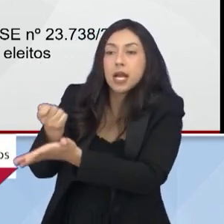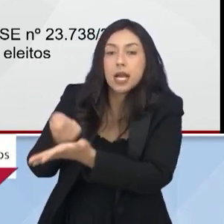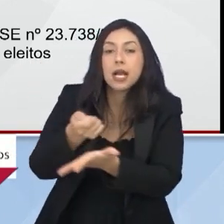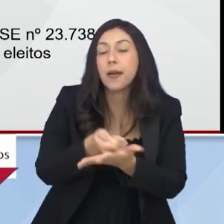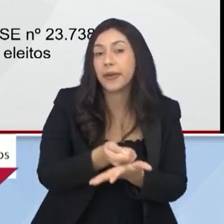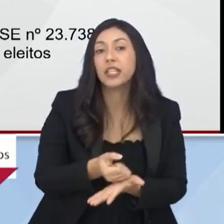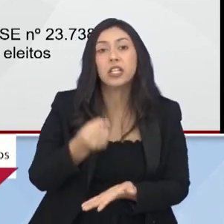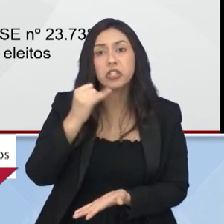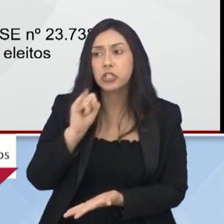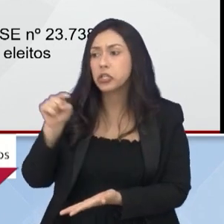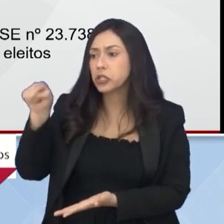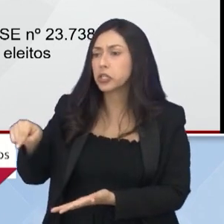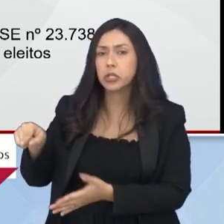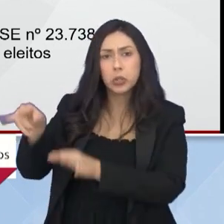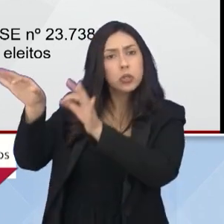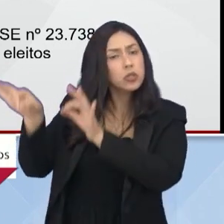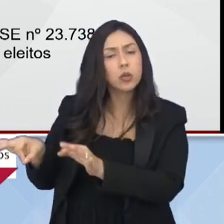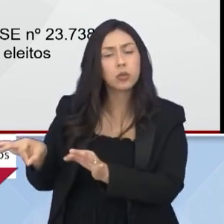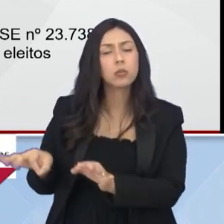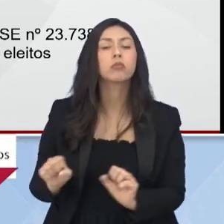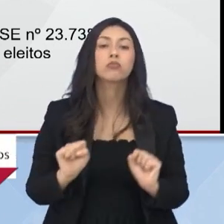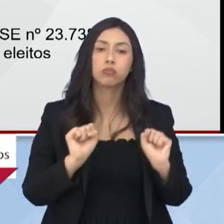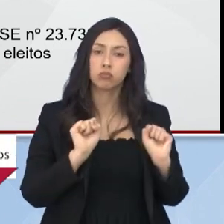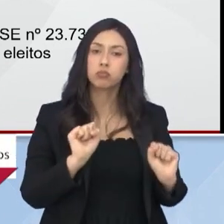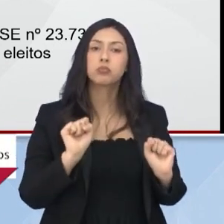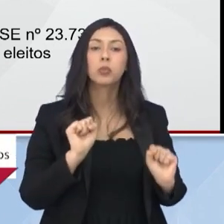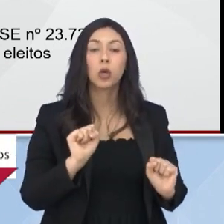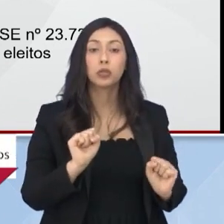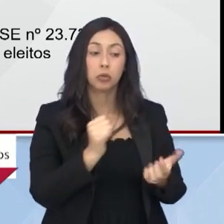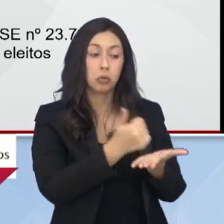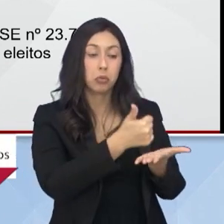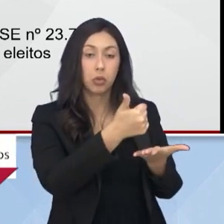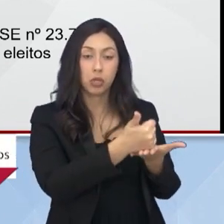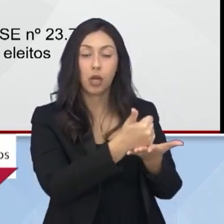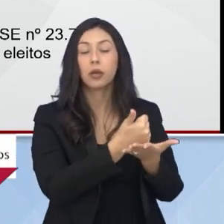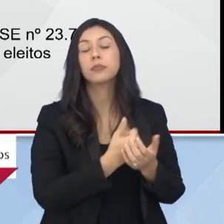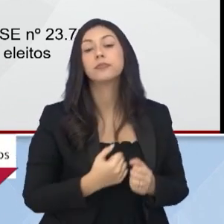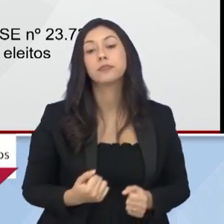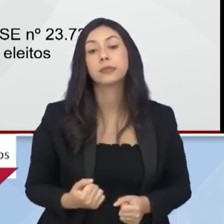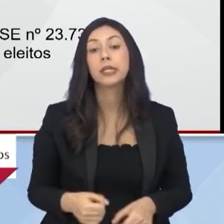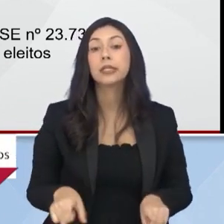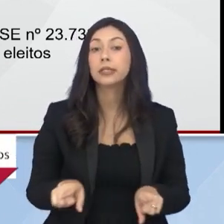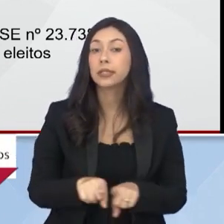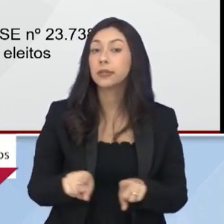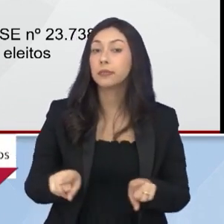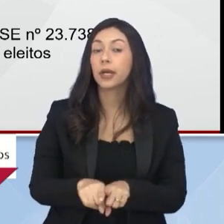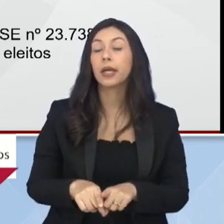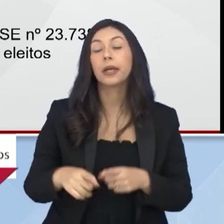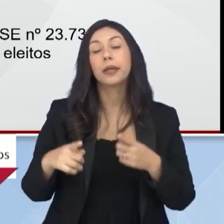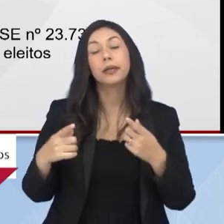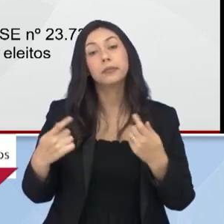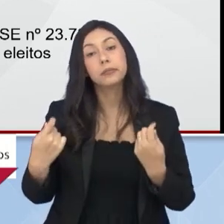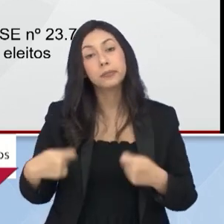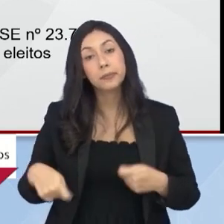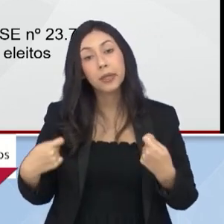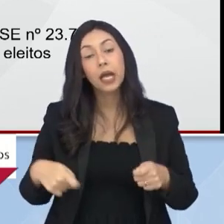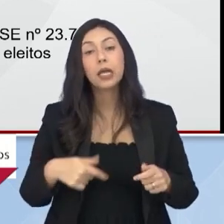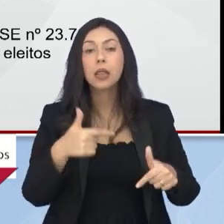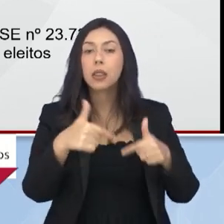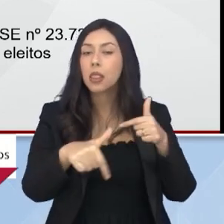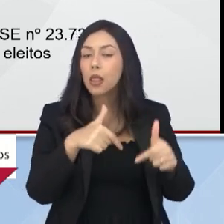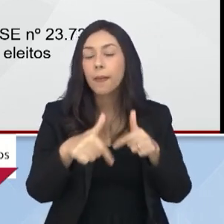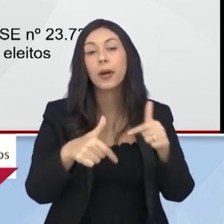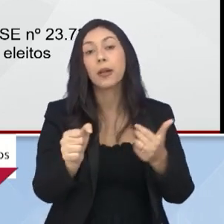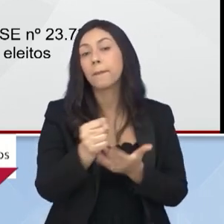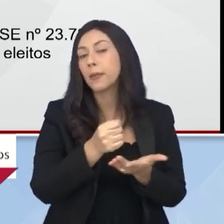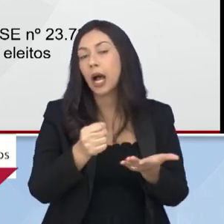não tem problema e necessários a instalação de alguns serviço essencial como